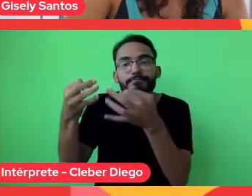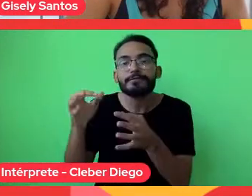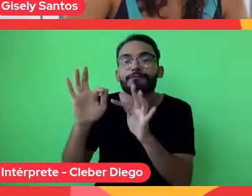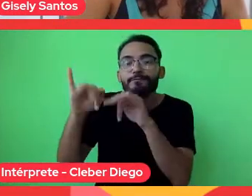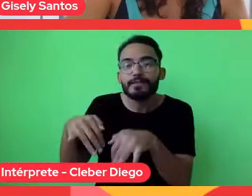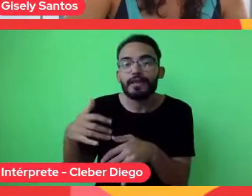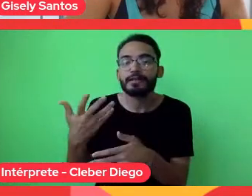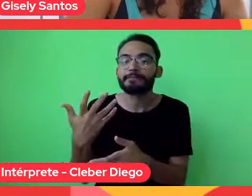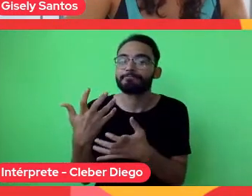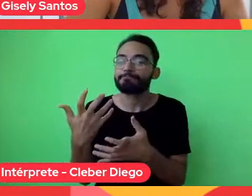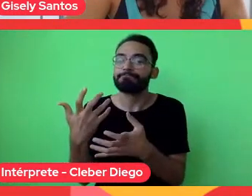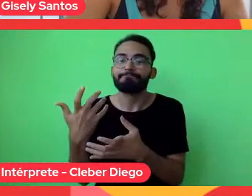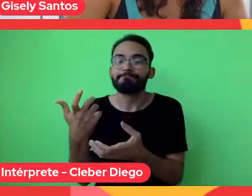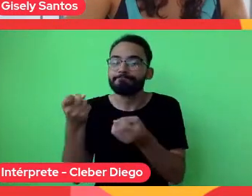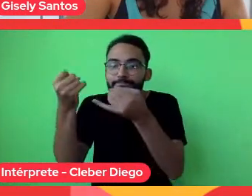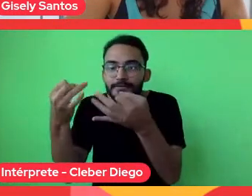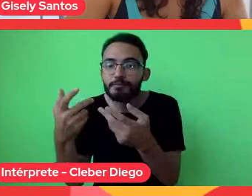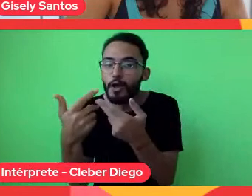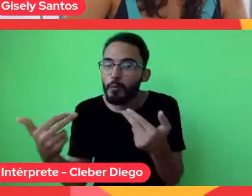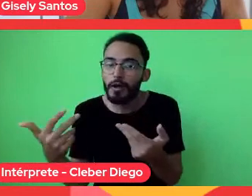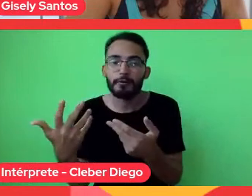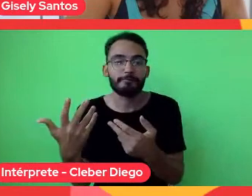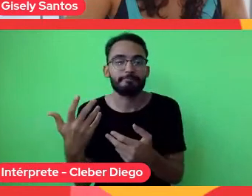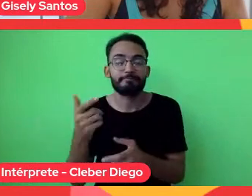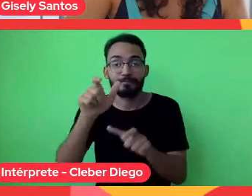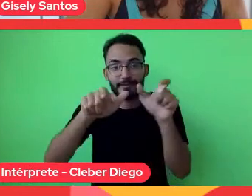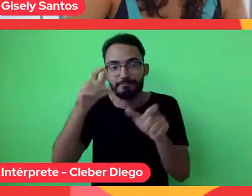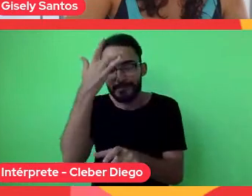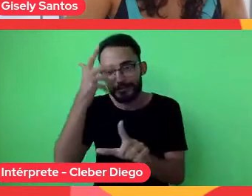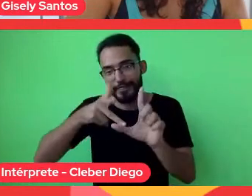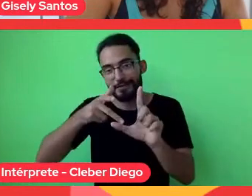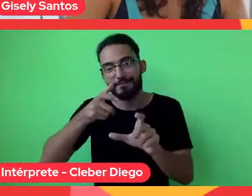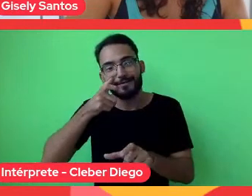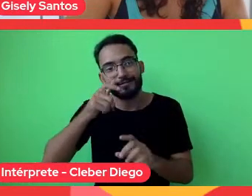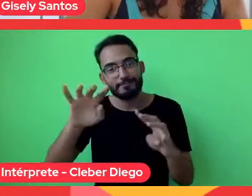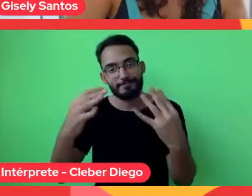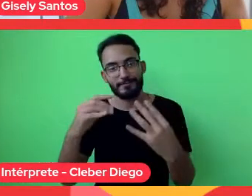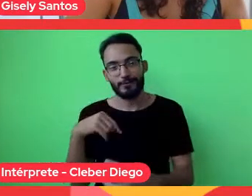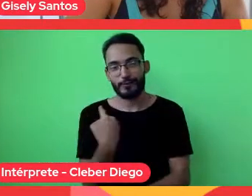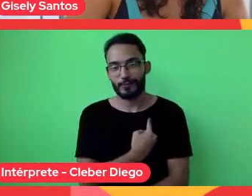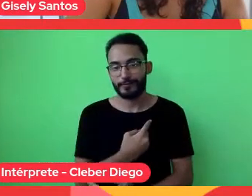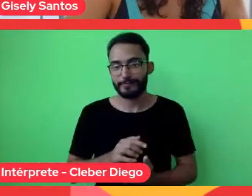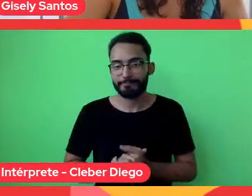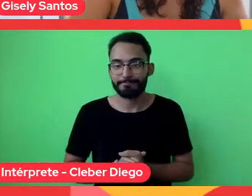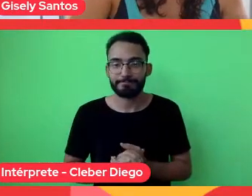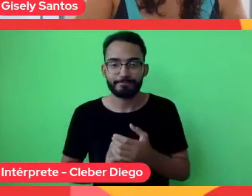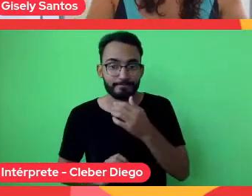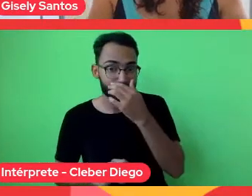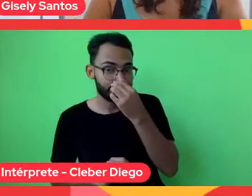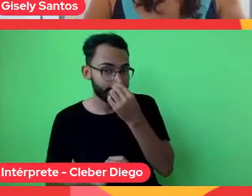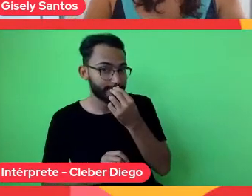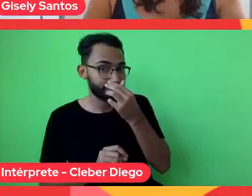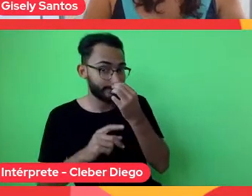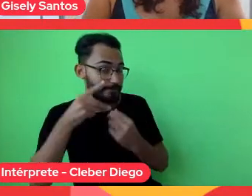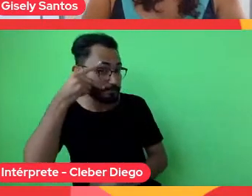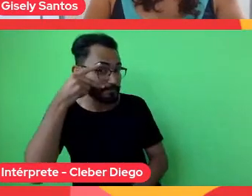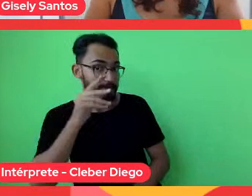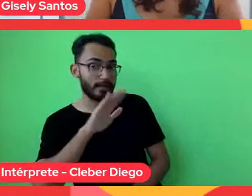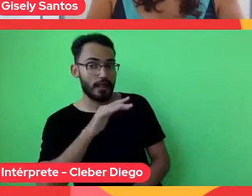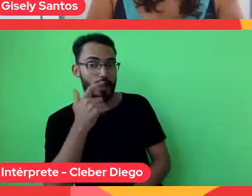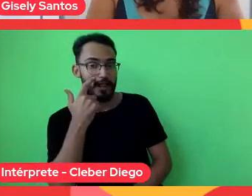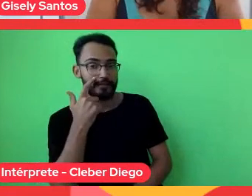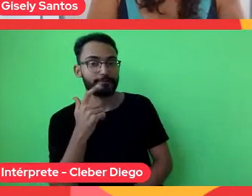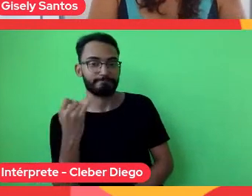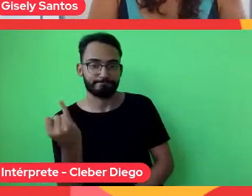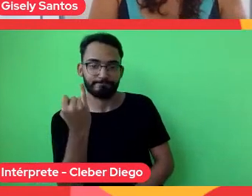algum recado, falar alguma coisa? O pessoal que está nos acompanhando. Ô Val, só pegar o gancho da pergunta anterior, tá? Acho que alguém